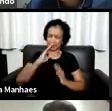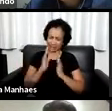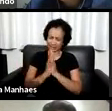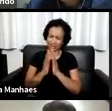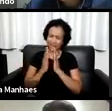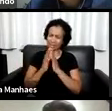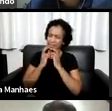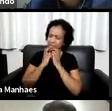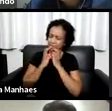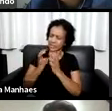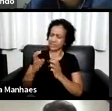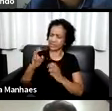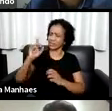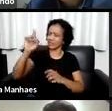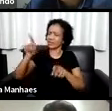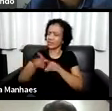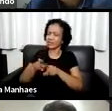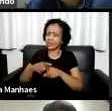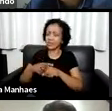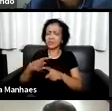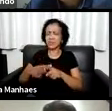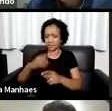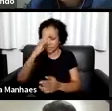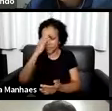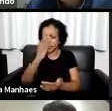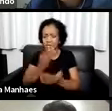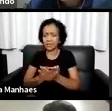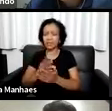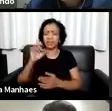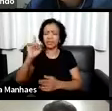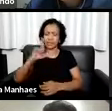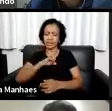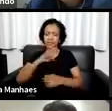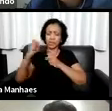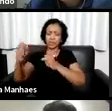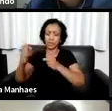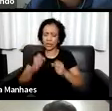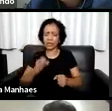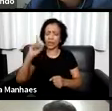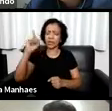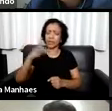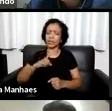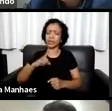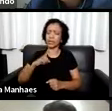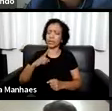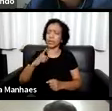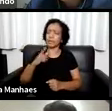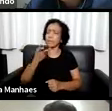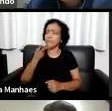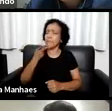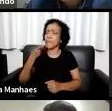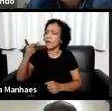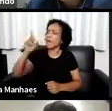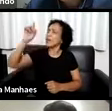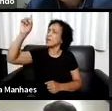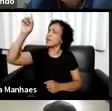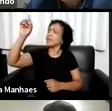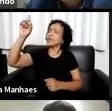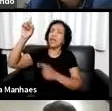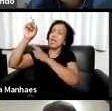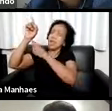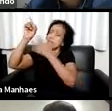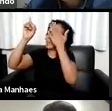Senhor, porque cremos que o Senhor tem o poder e a última palavra. O Senhor é o primeiro e o último, o